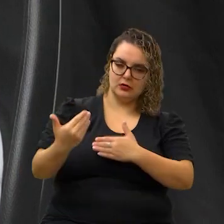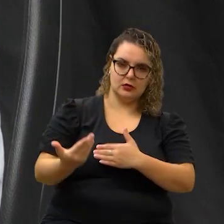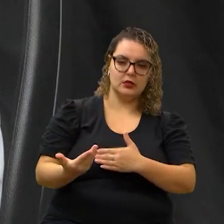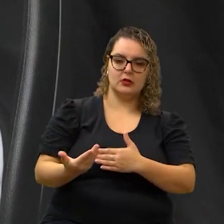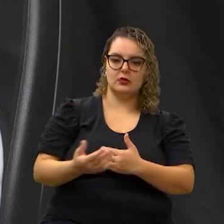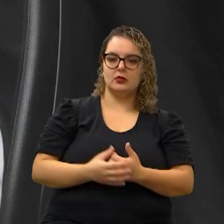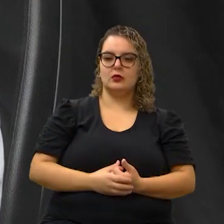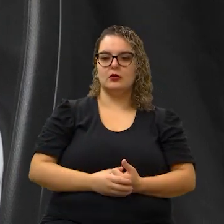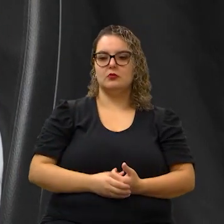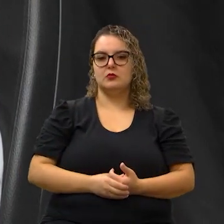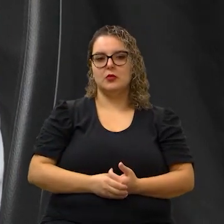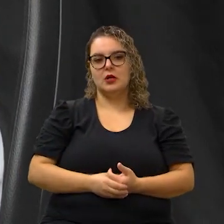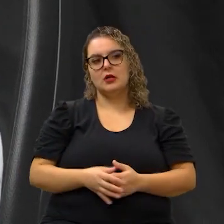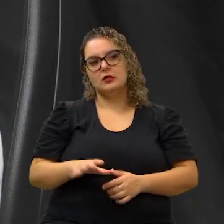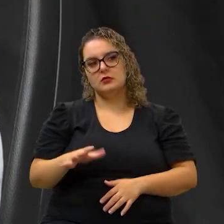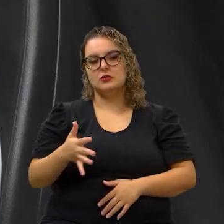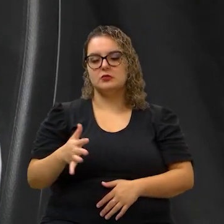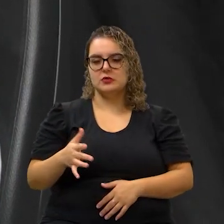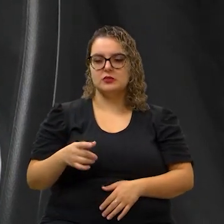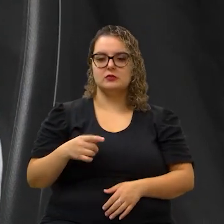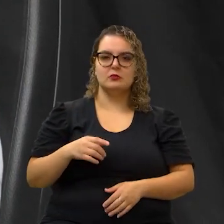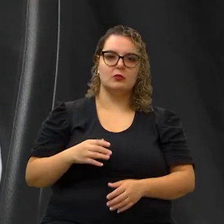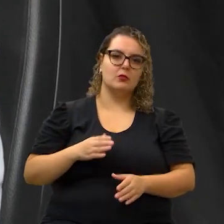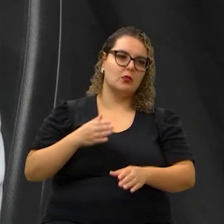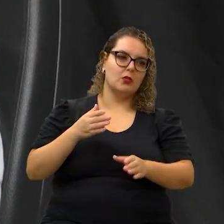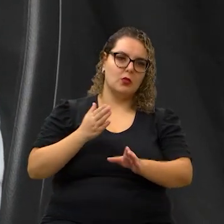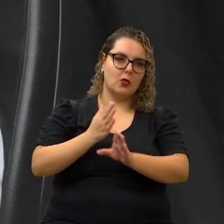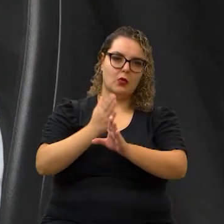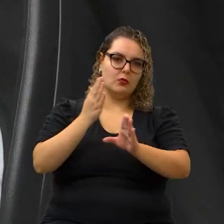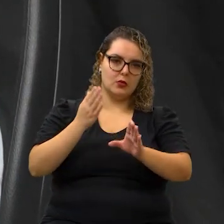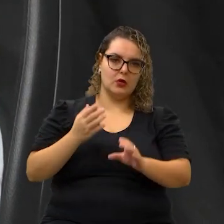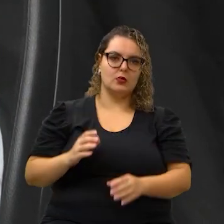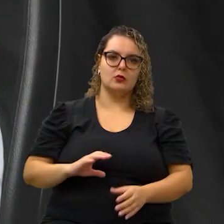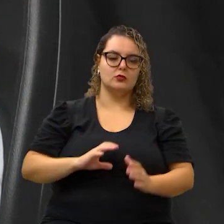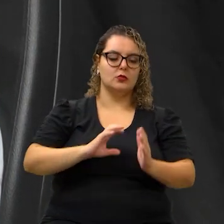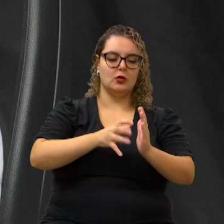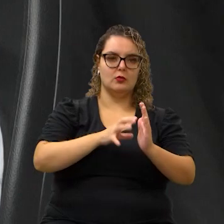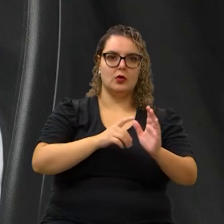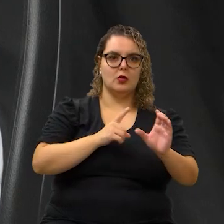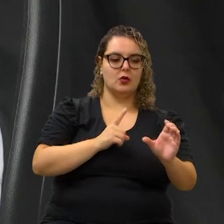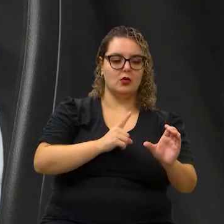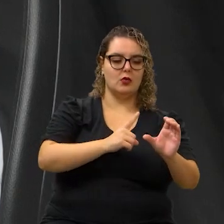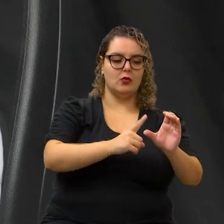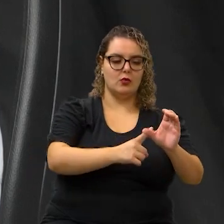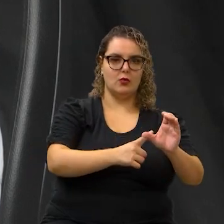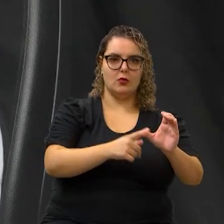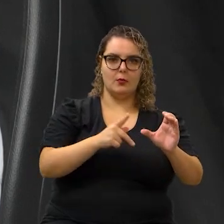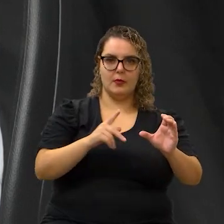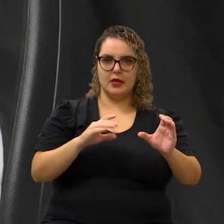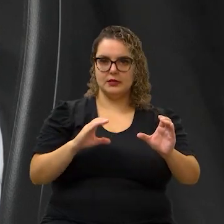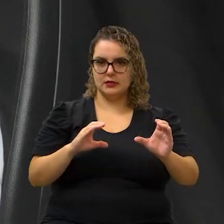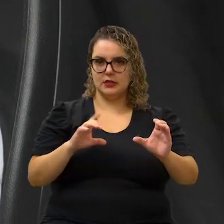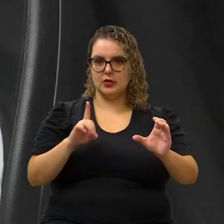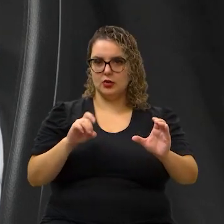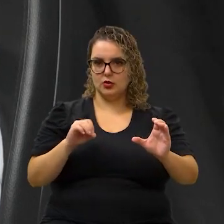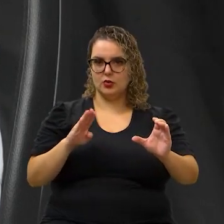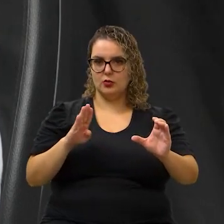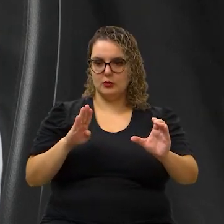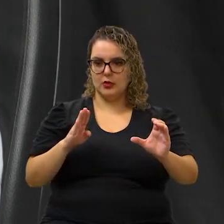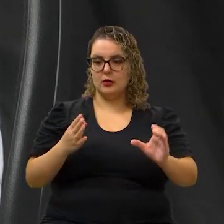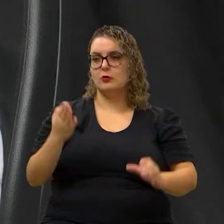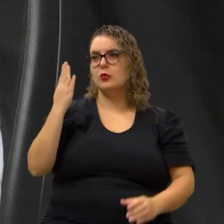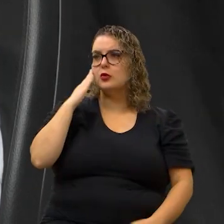filiado desde então. Tá. Então foi nesse período que eu conheci o PCdoB e acabei por